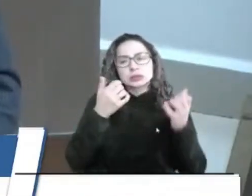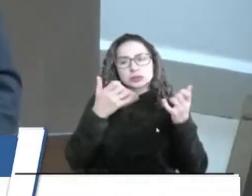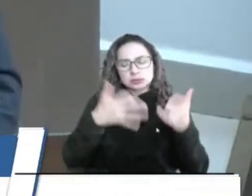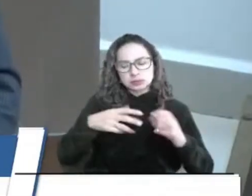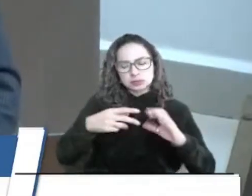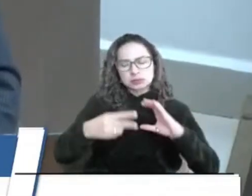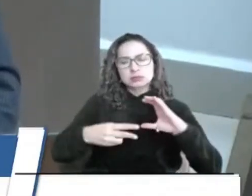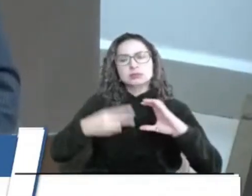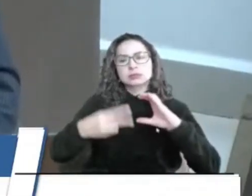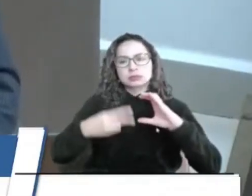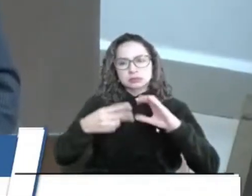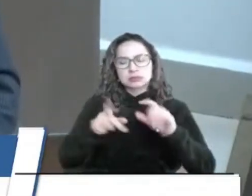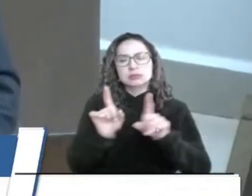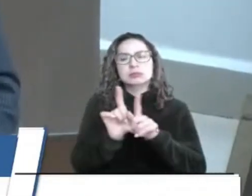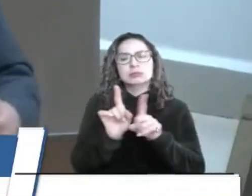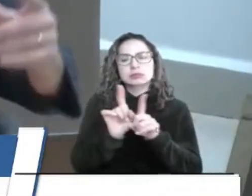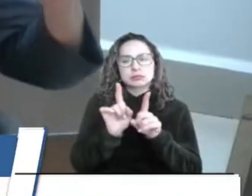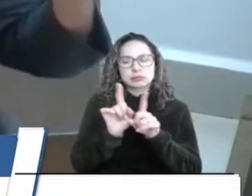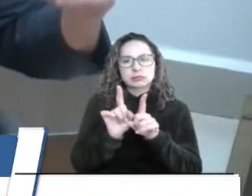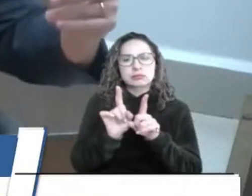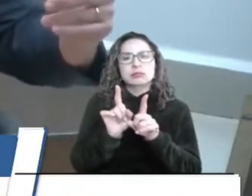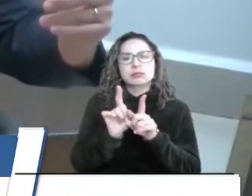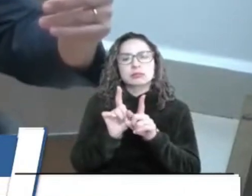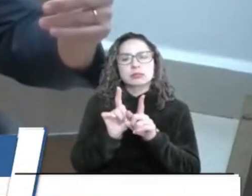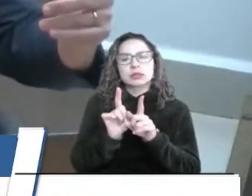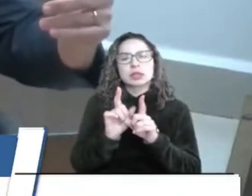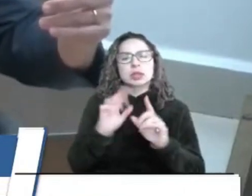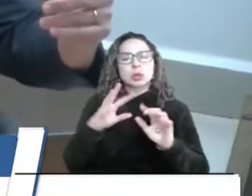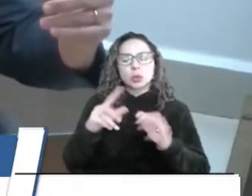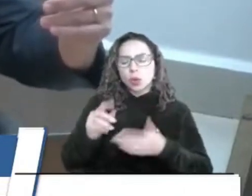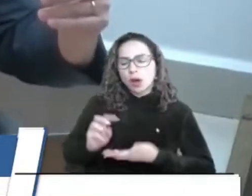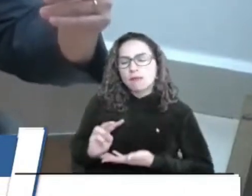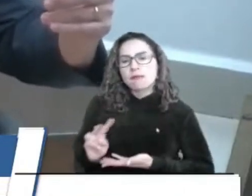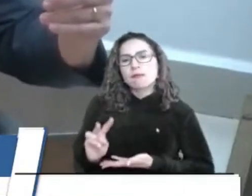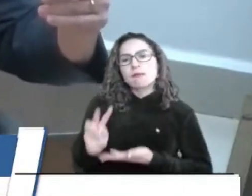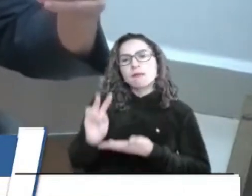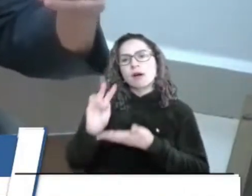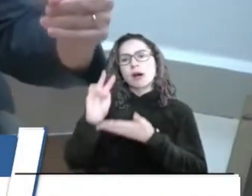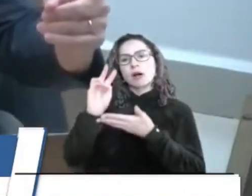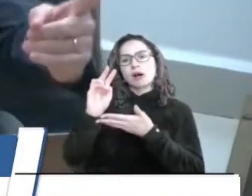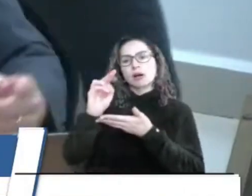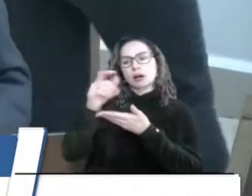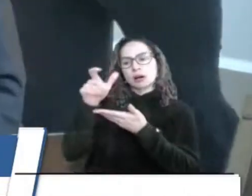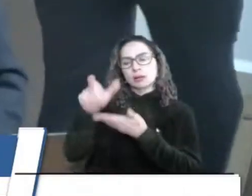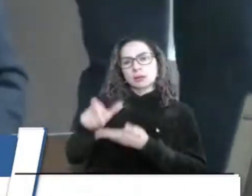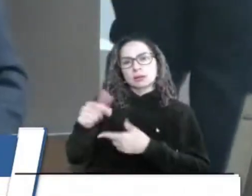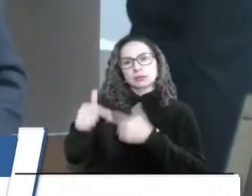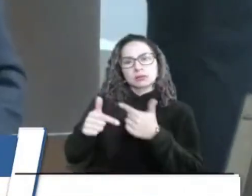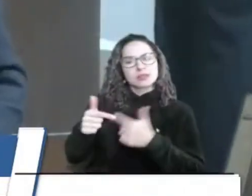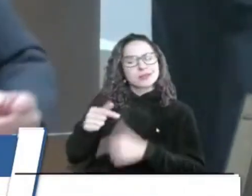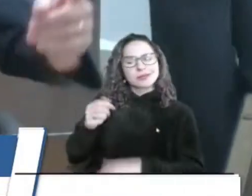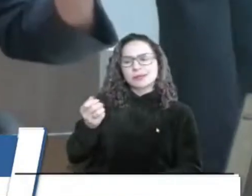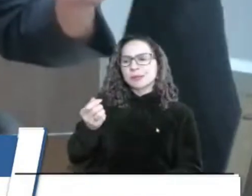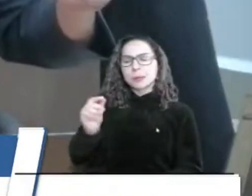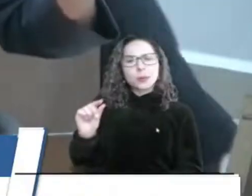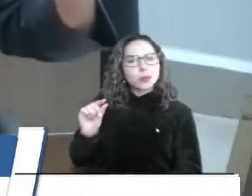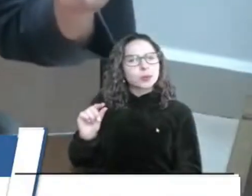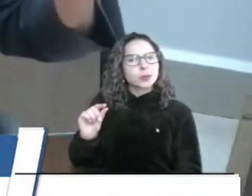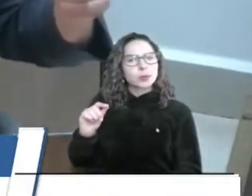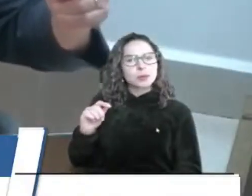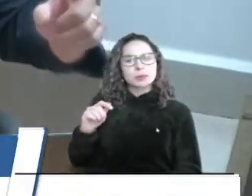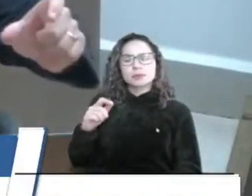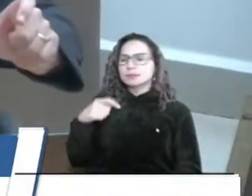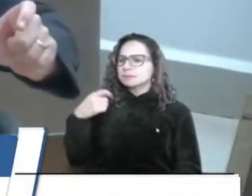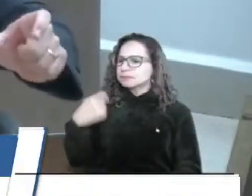Municipal e toda valorização para o servidor é pouco. Tem que ser, isso tem